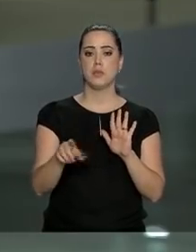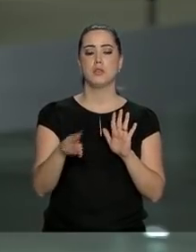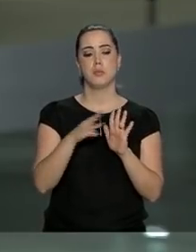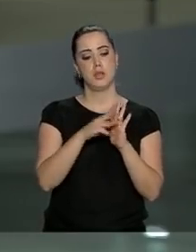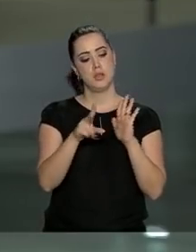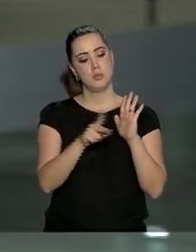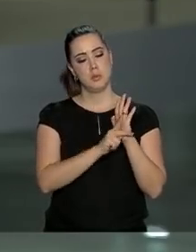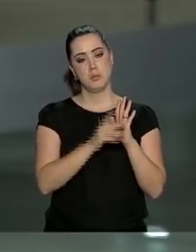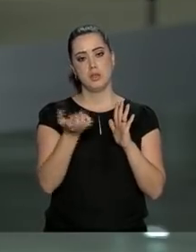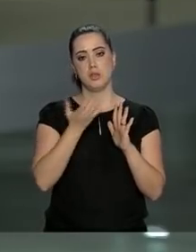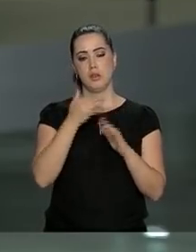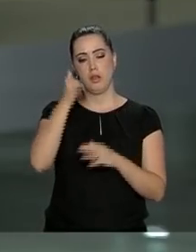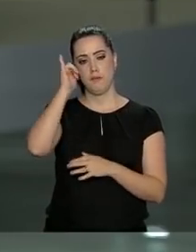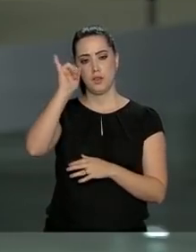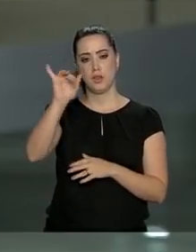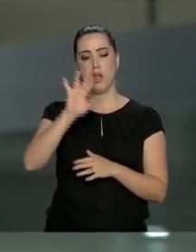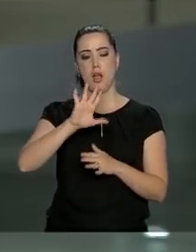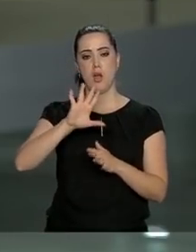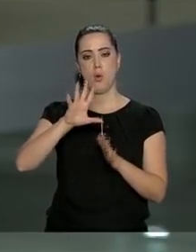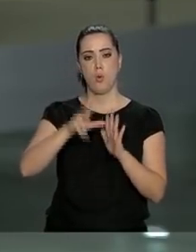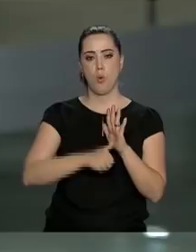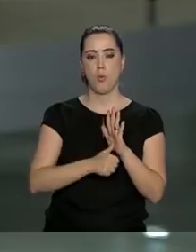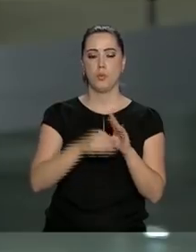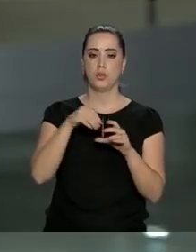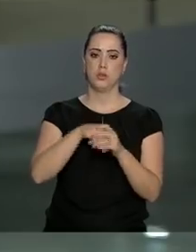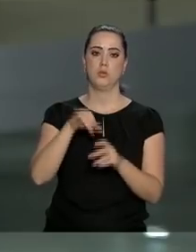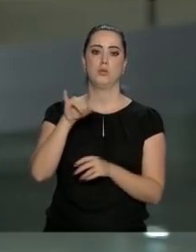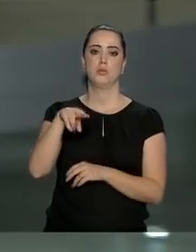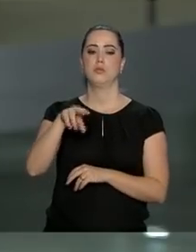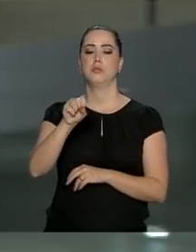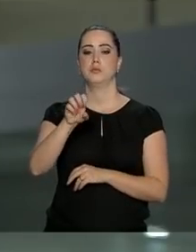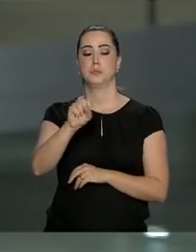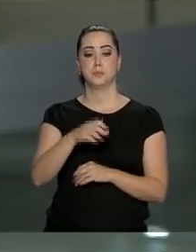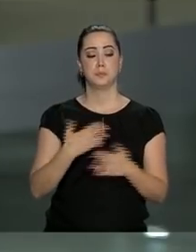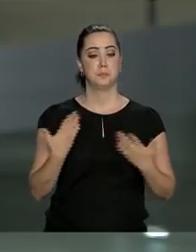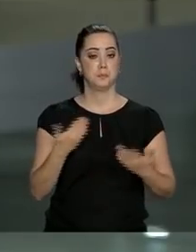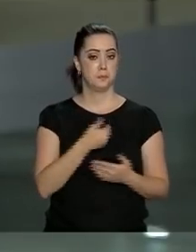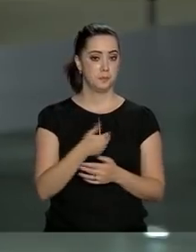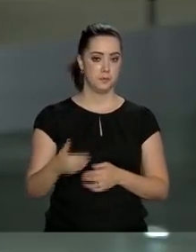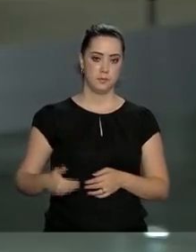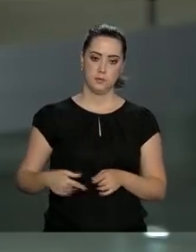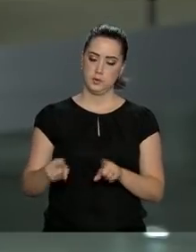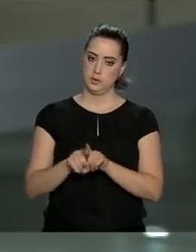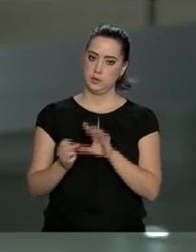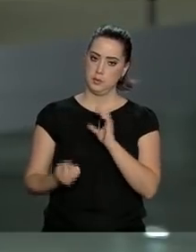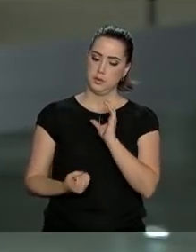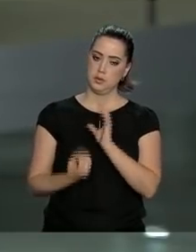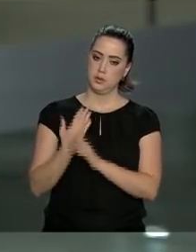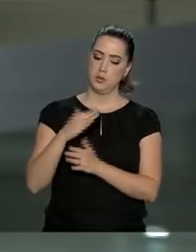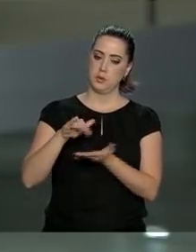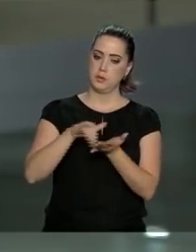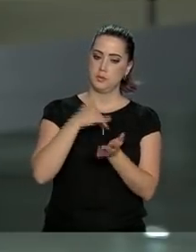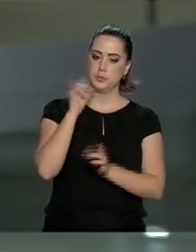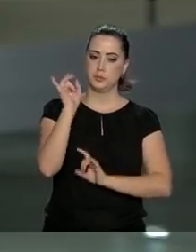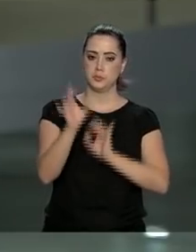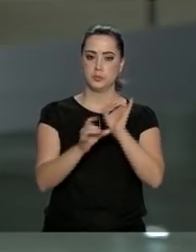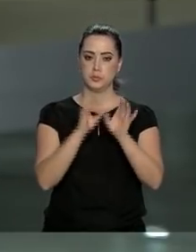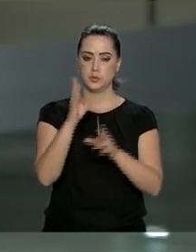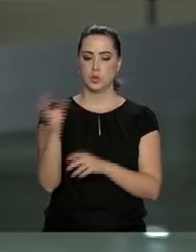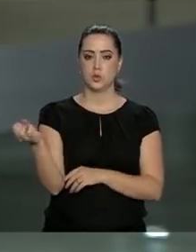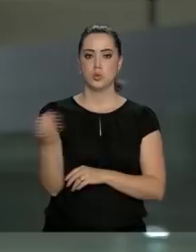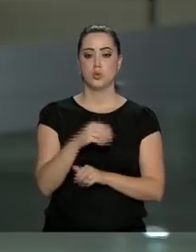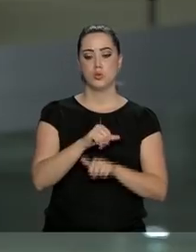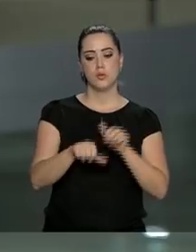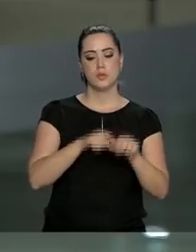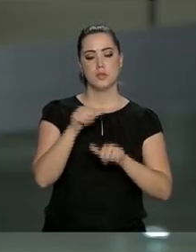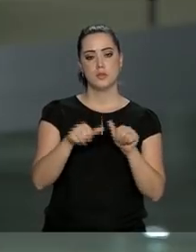que prevê o combate a fraudes no sistema previdenciário. O governo também criou a Secretaria Especial de Modernização